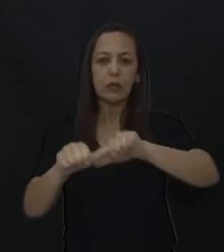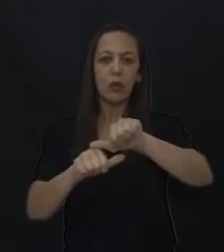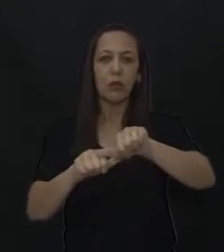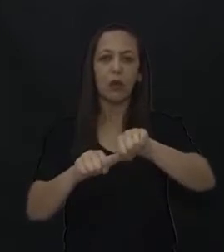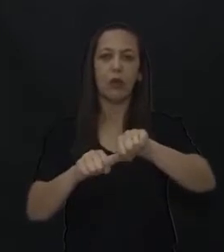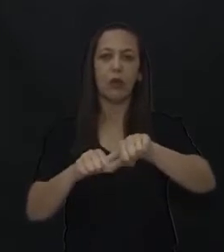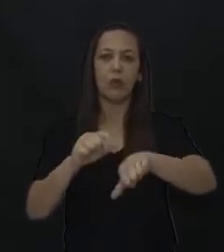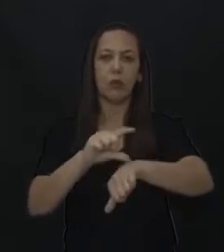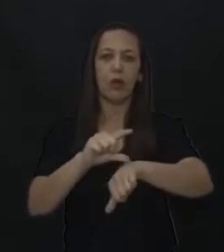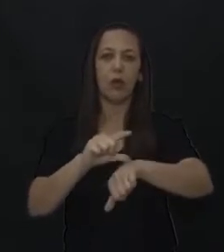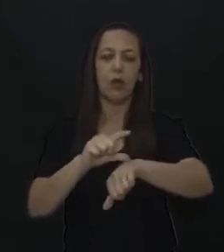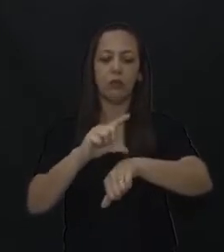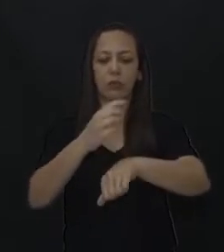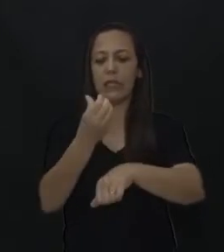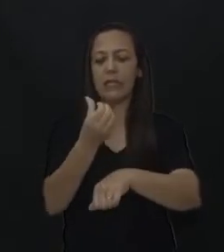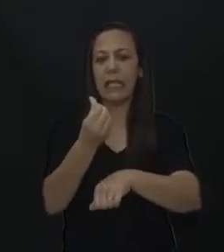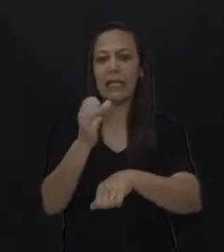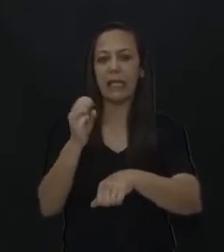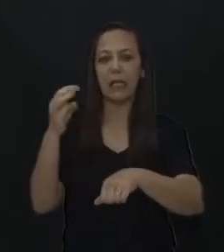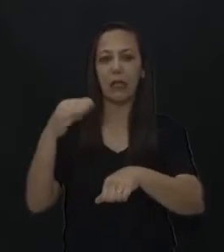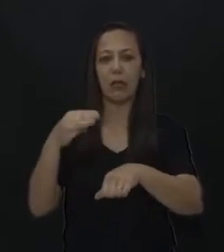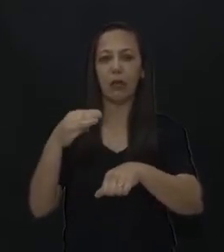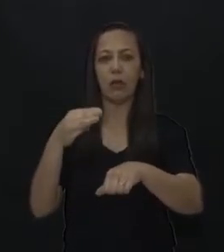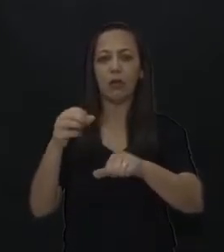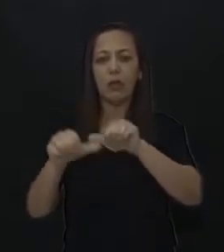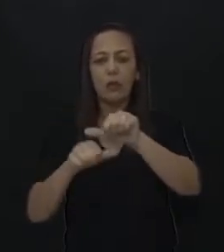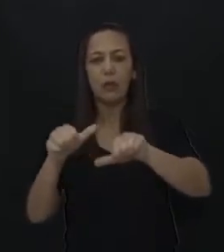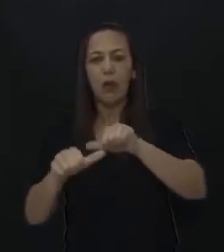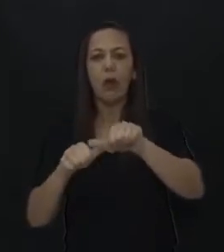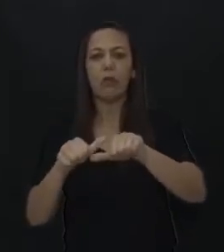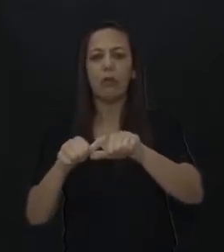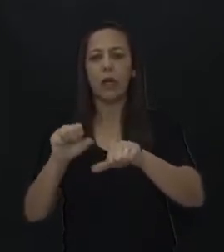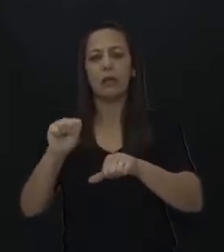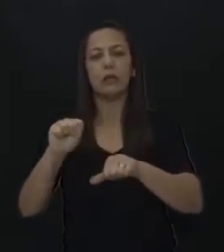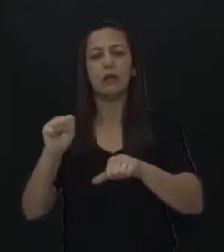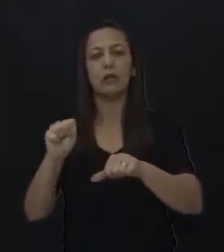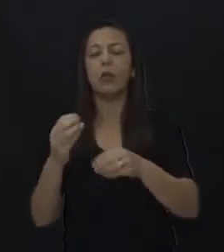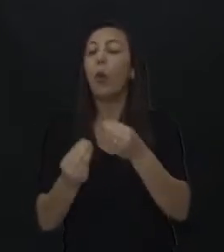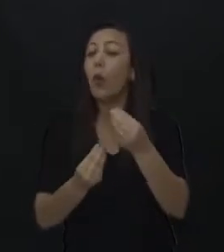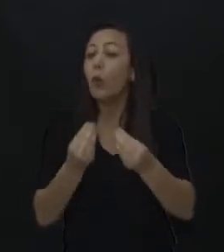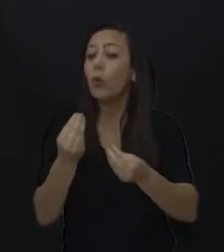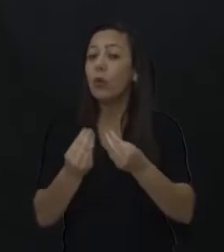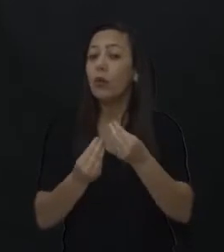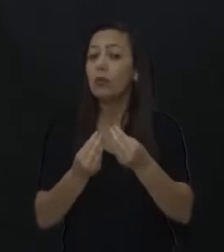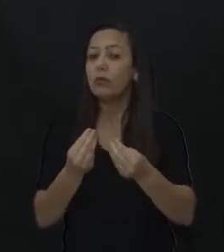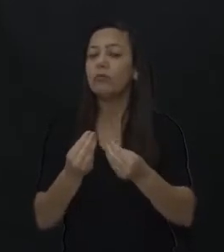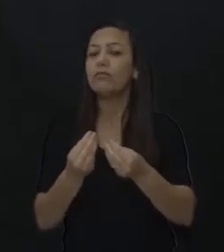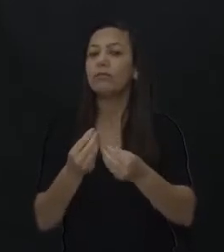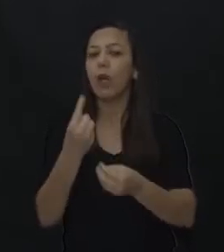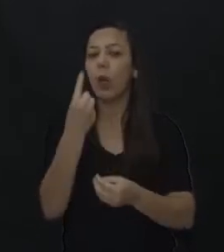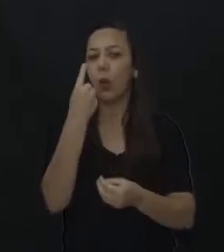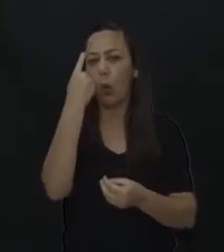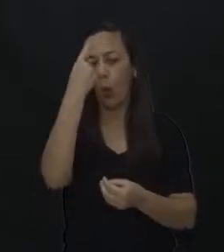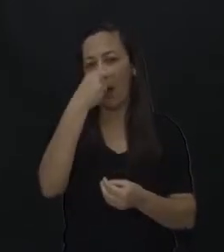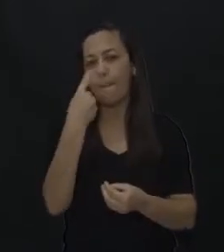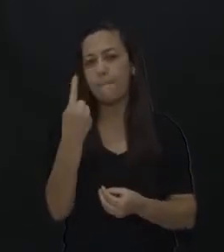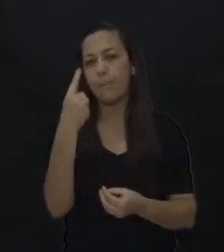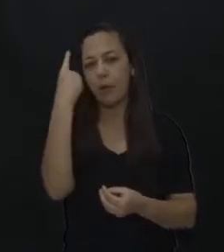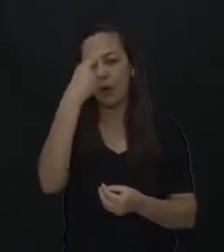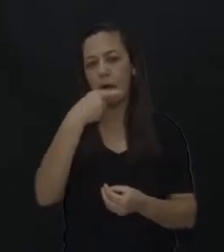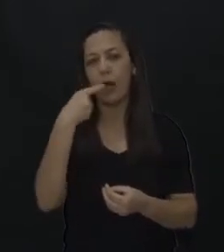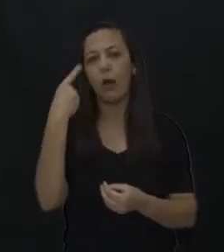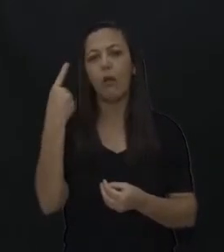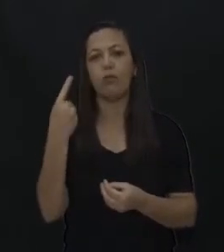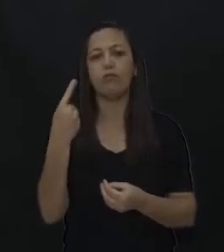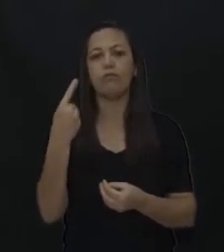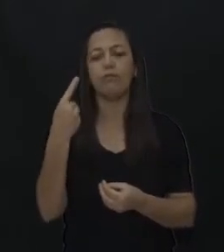o maior para o menor, como assim maior e menor? É sabido, lógico também, que uma hora equivale,